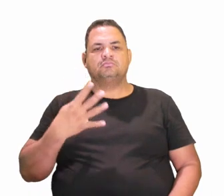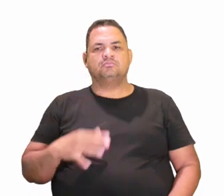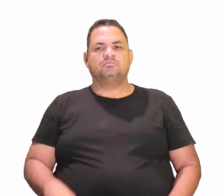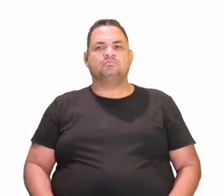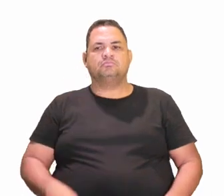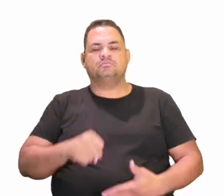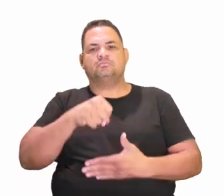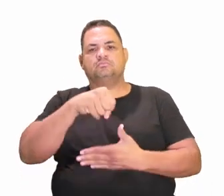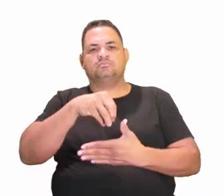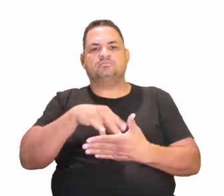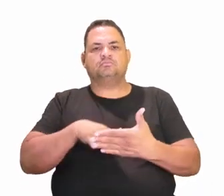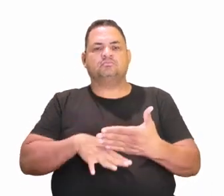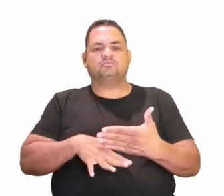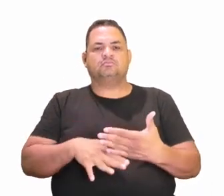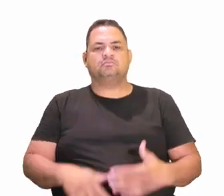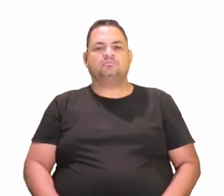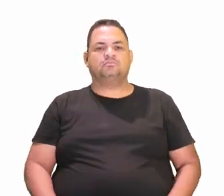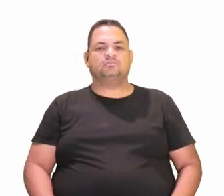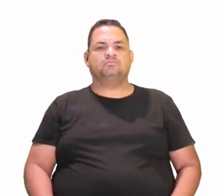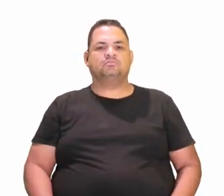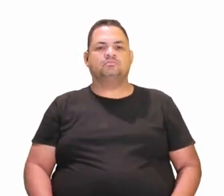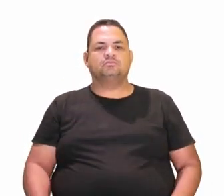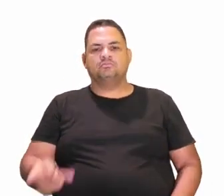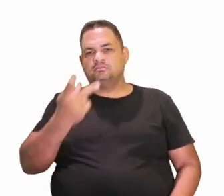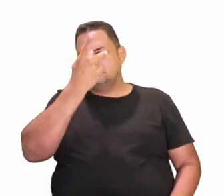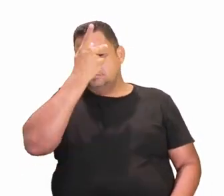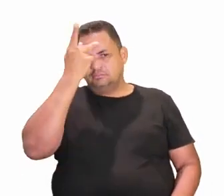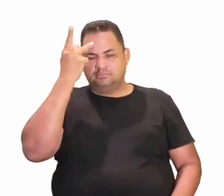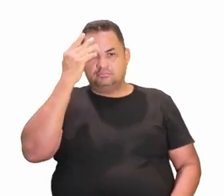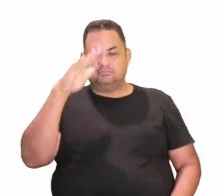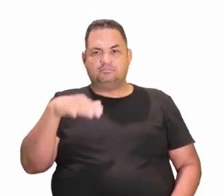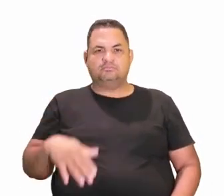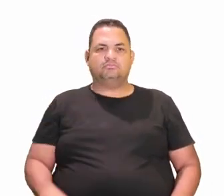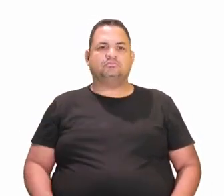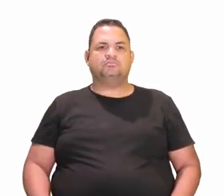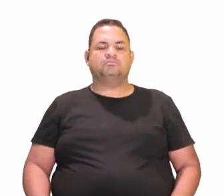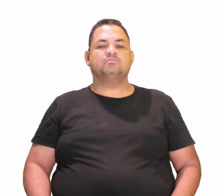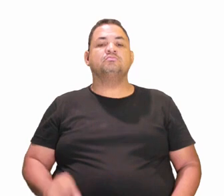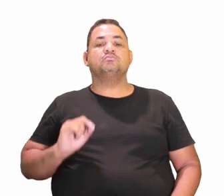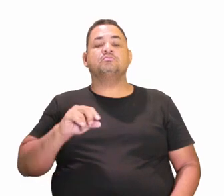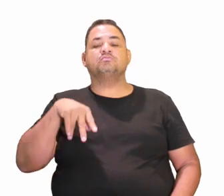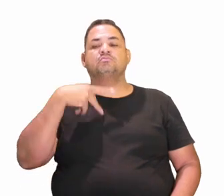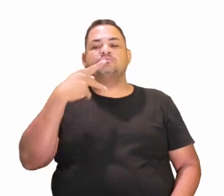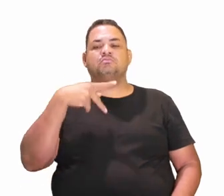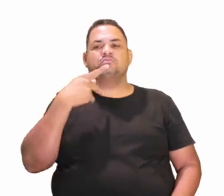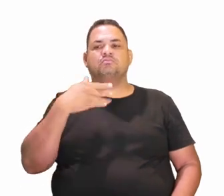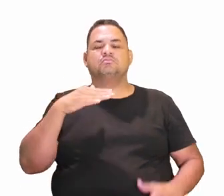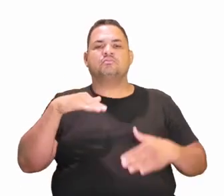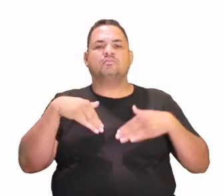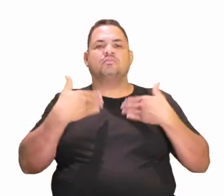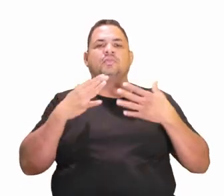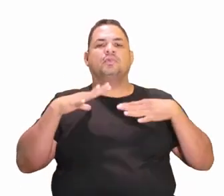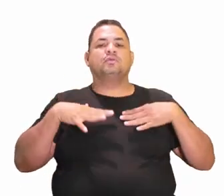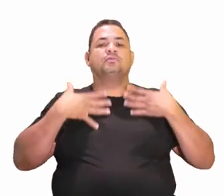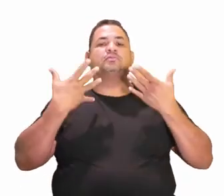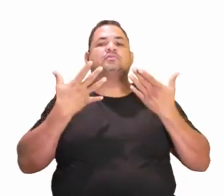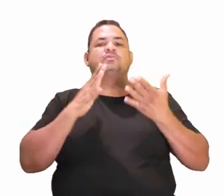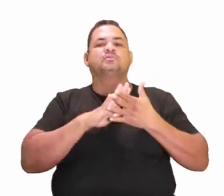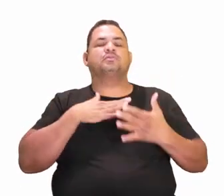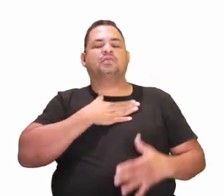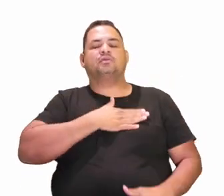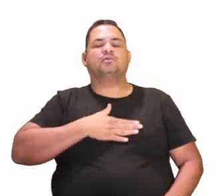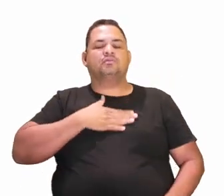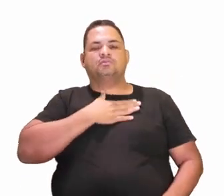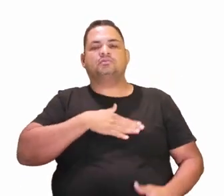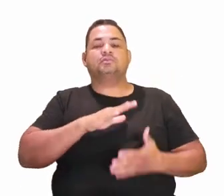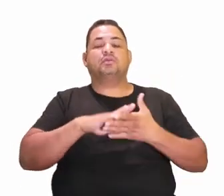uma questão que era personal, pessoal. Você ia dizer, qual a sua celebração favorita e em qual